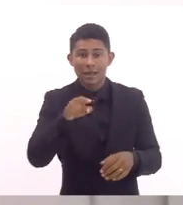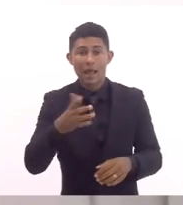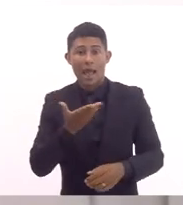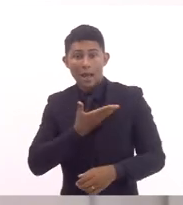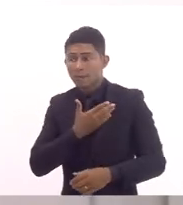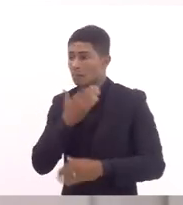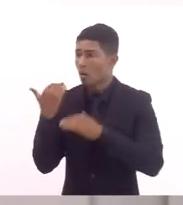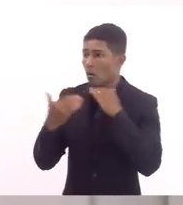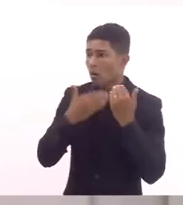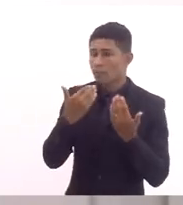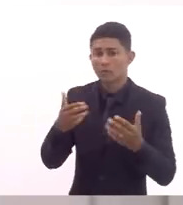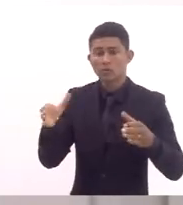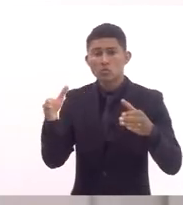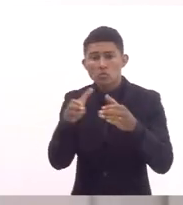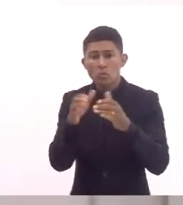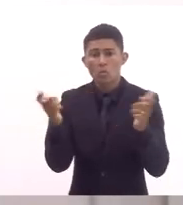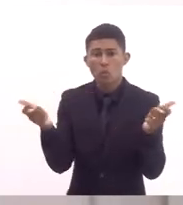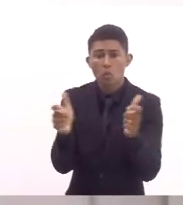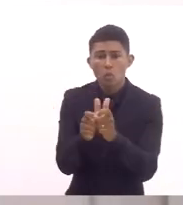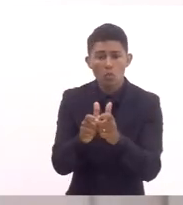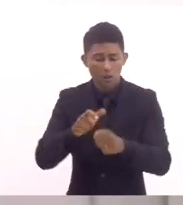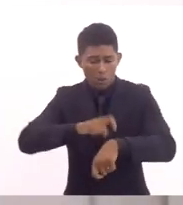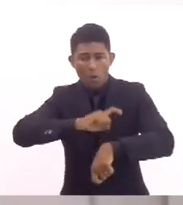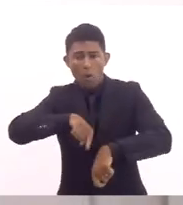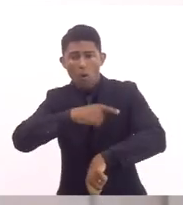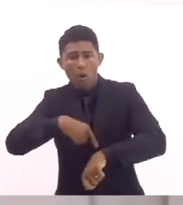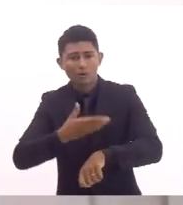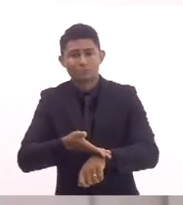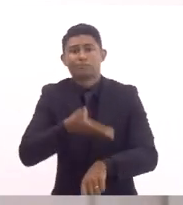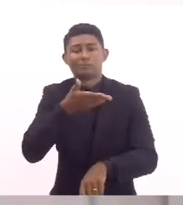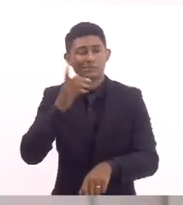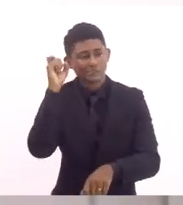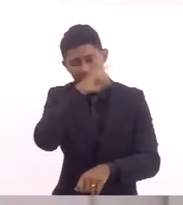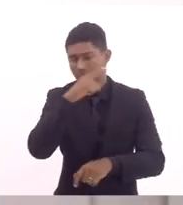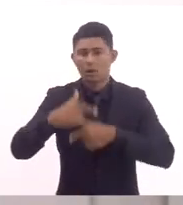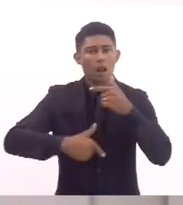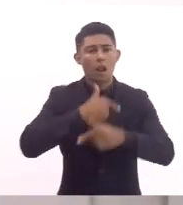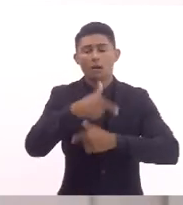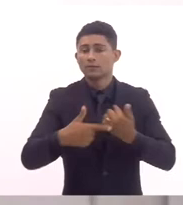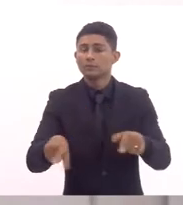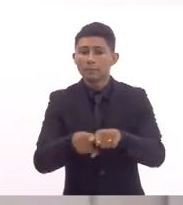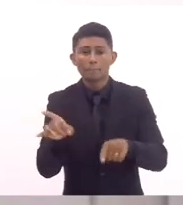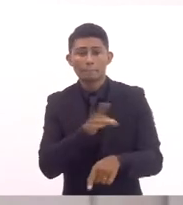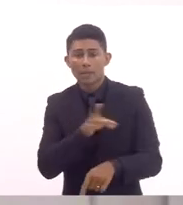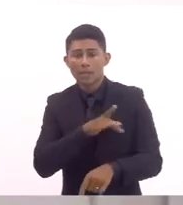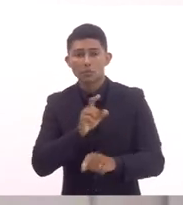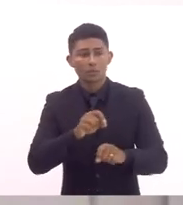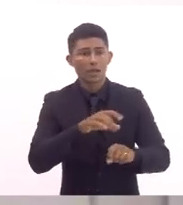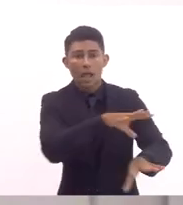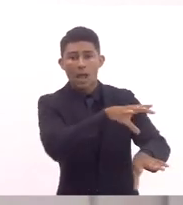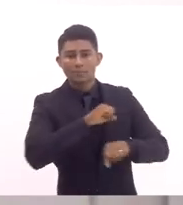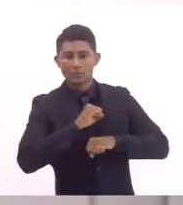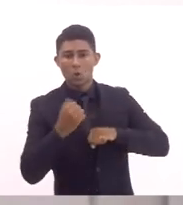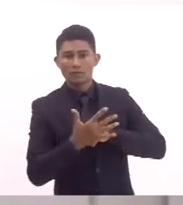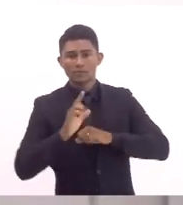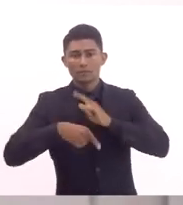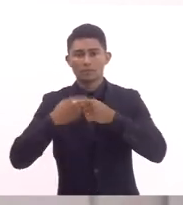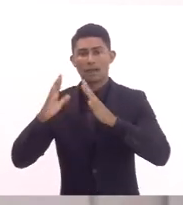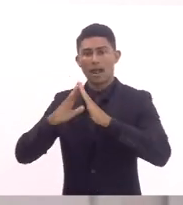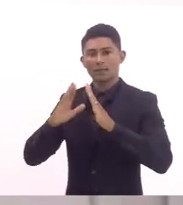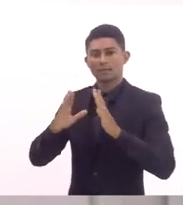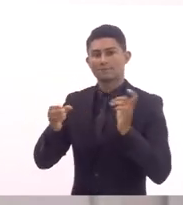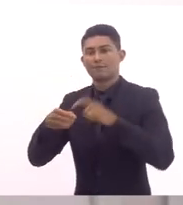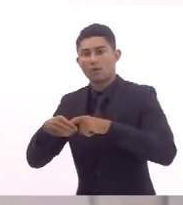reduzidas escalas apertadas e ainda também com medo de levar a doença para suas famílias então